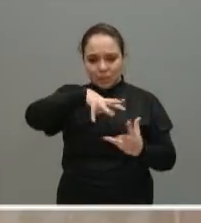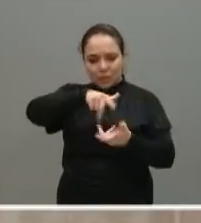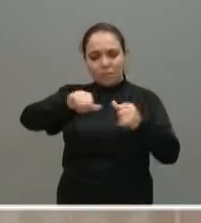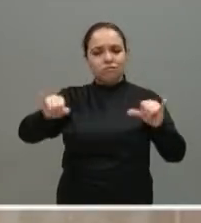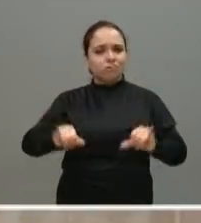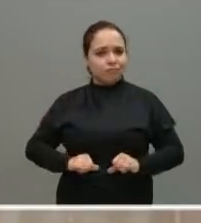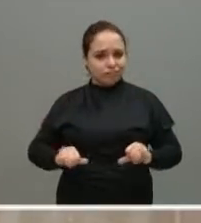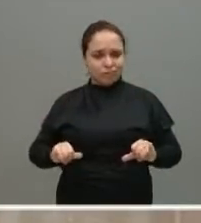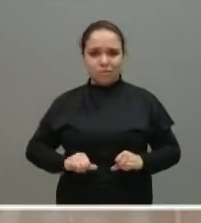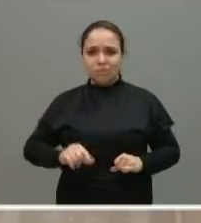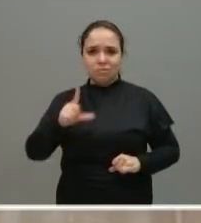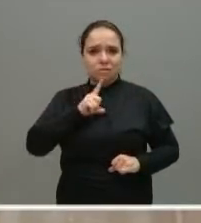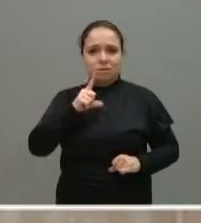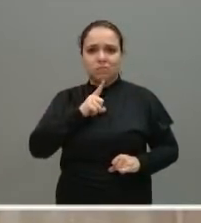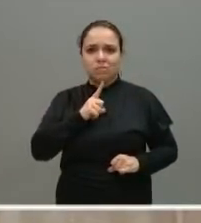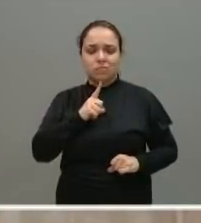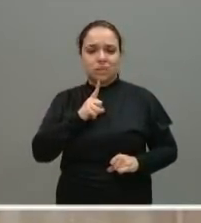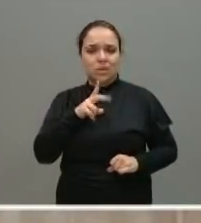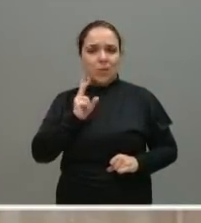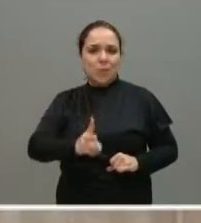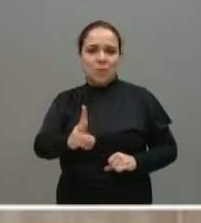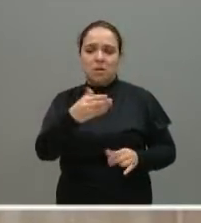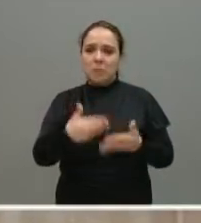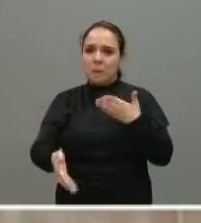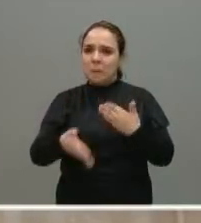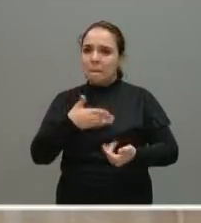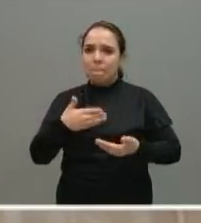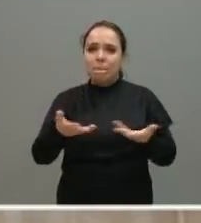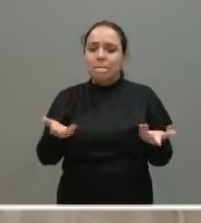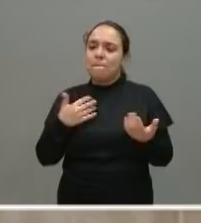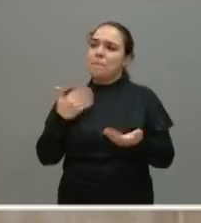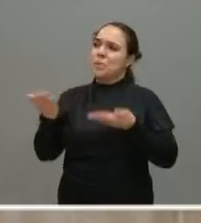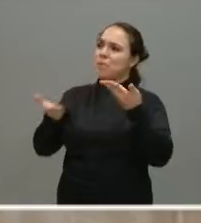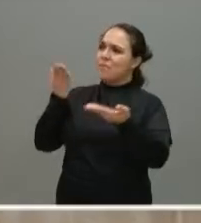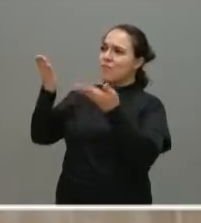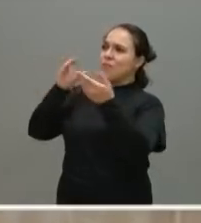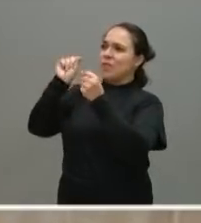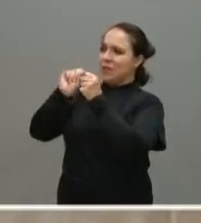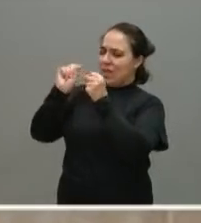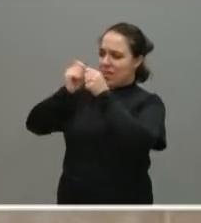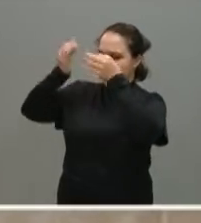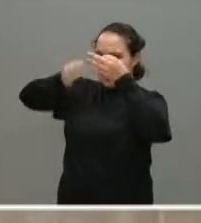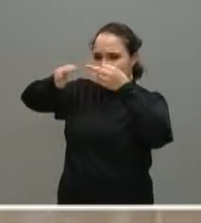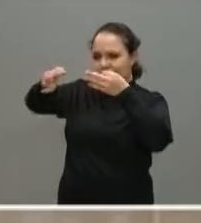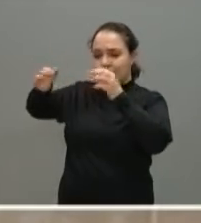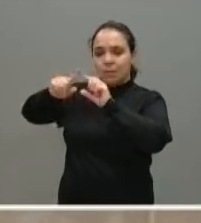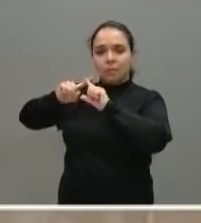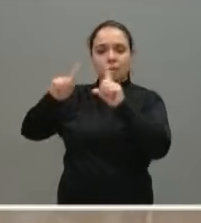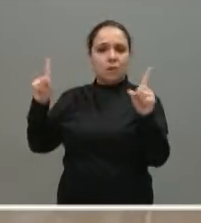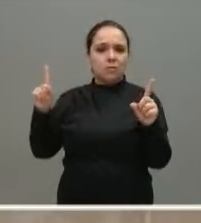provações, não é a garantia que viveremos ilesos,